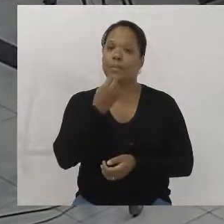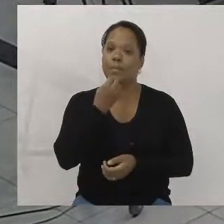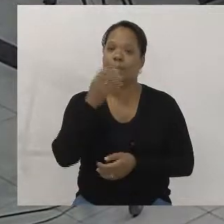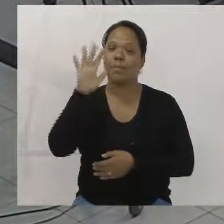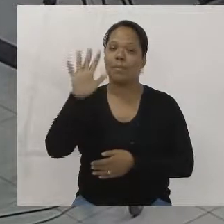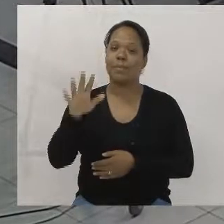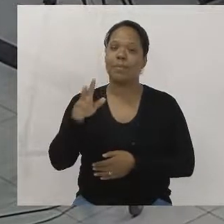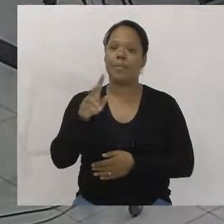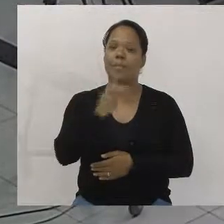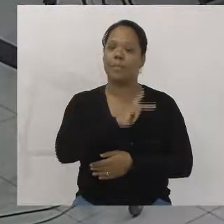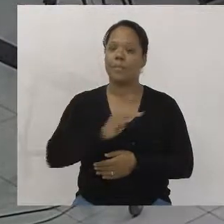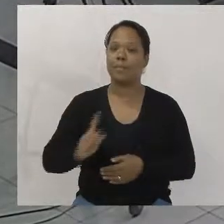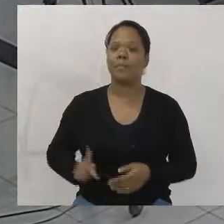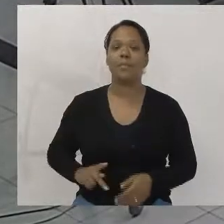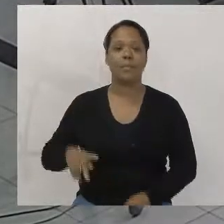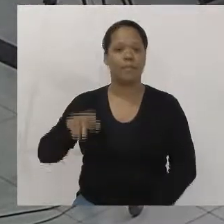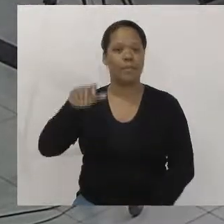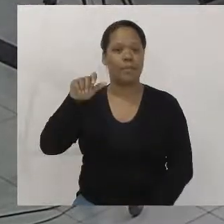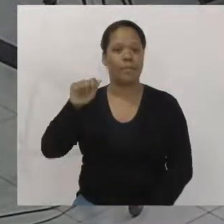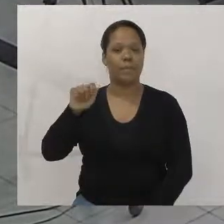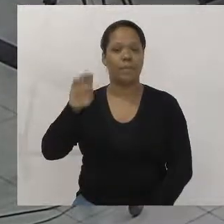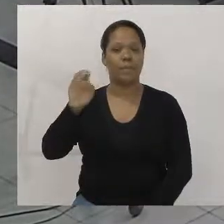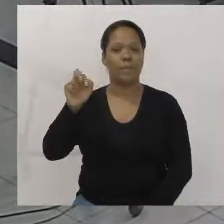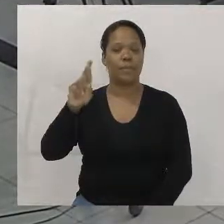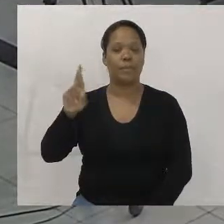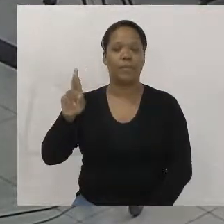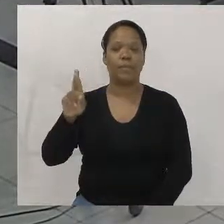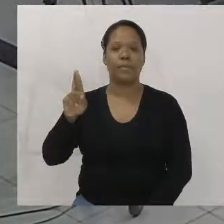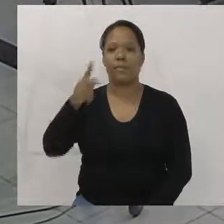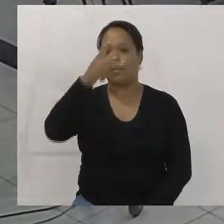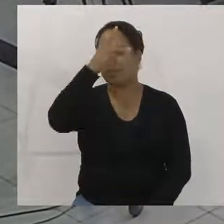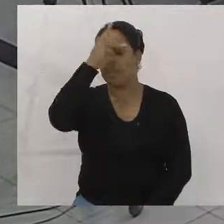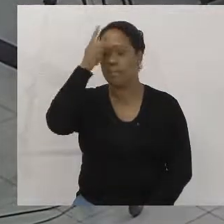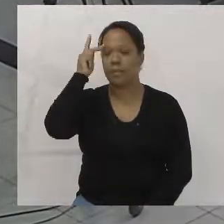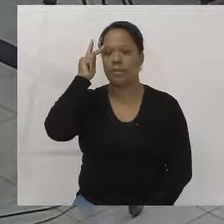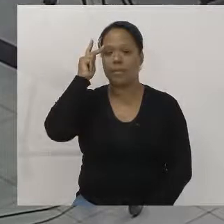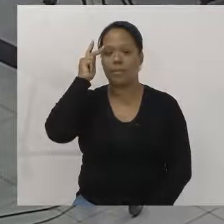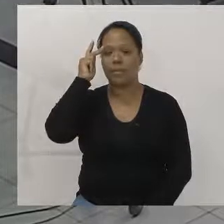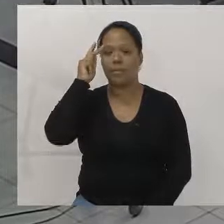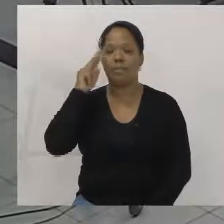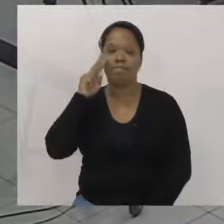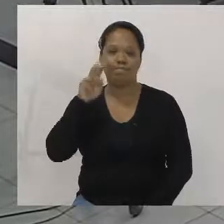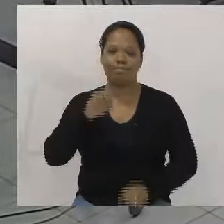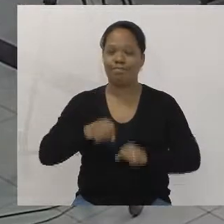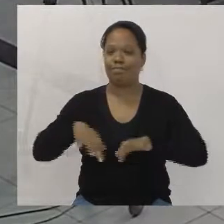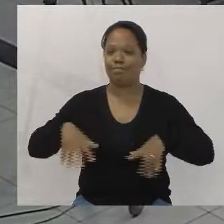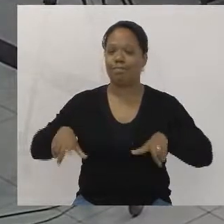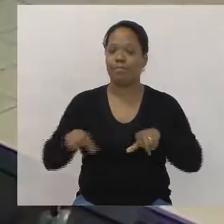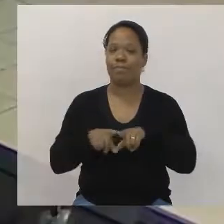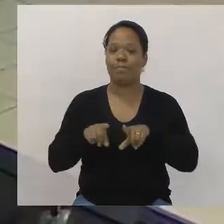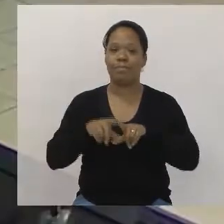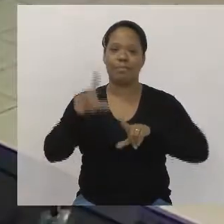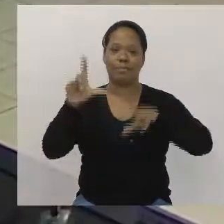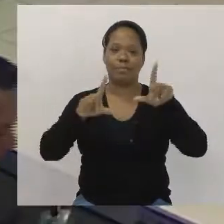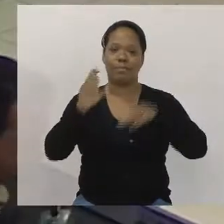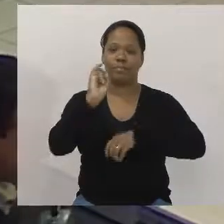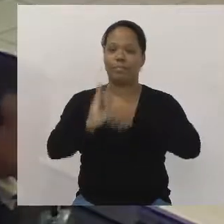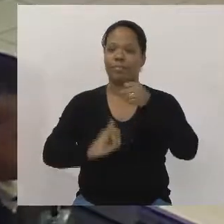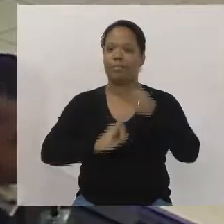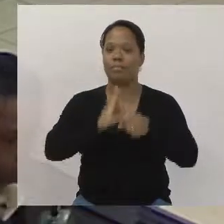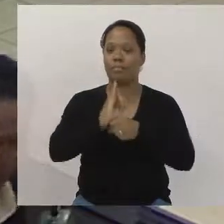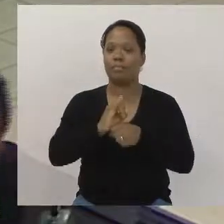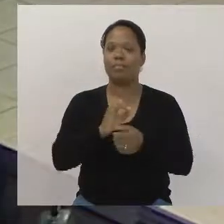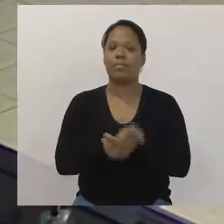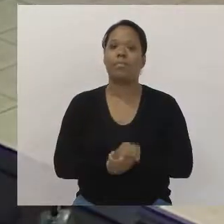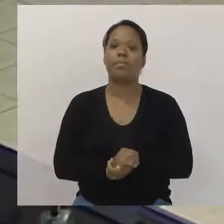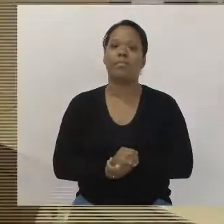todos presidente a minera os municípios que nos acompanhe aqui lá a galeria nos assiste pela tv câmara através da internet da internet e